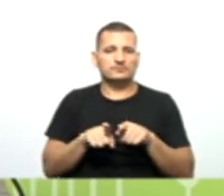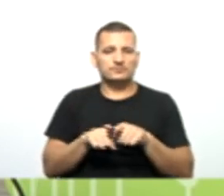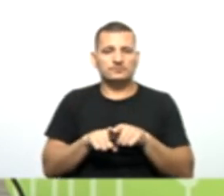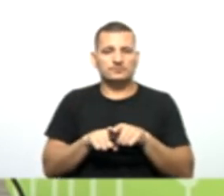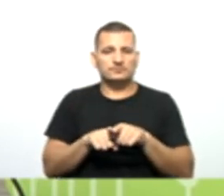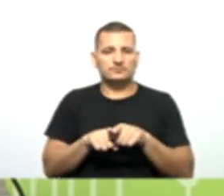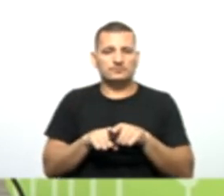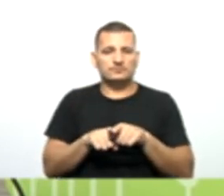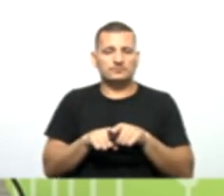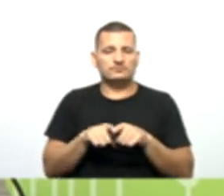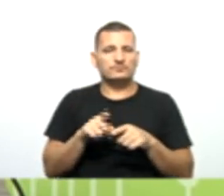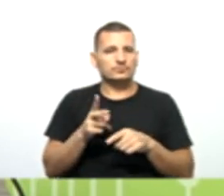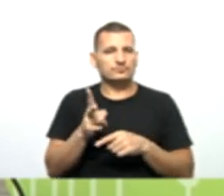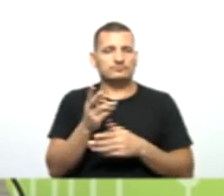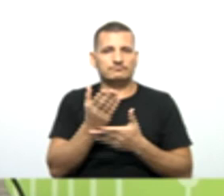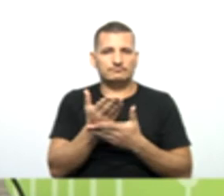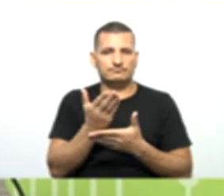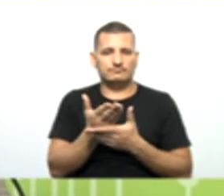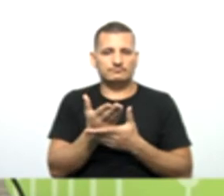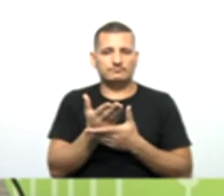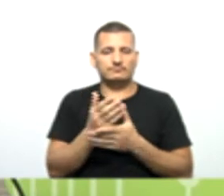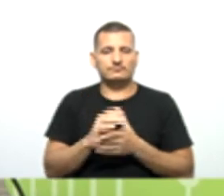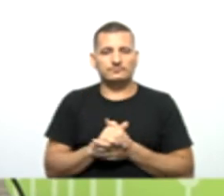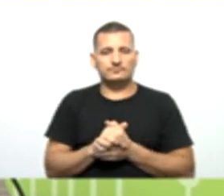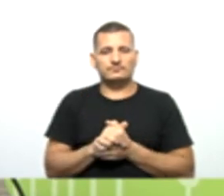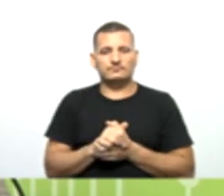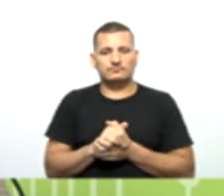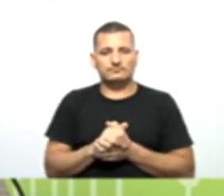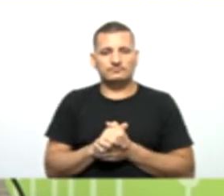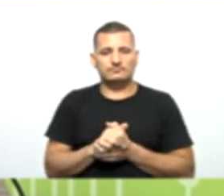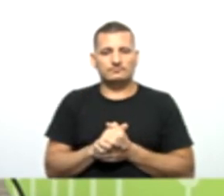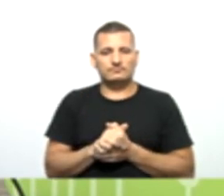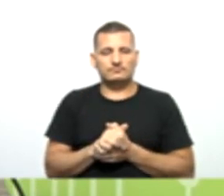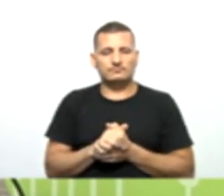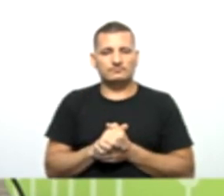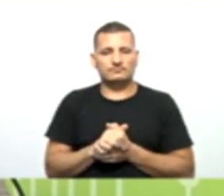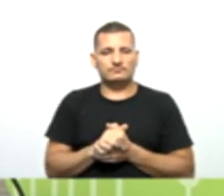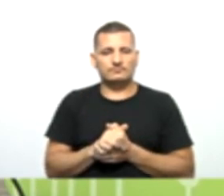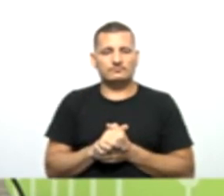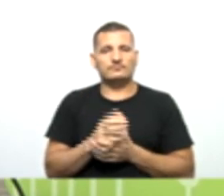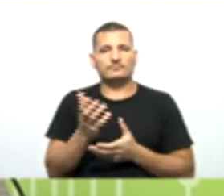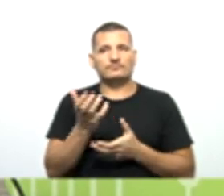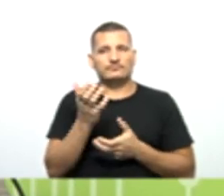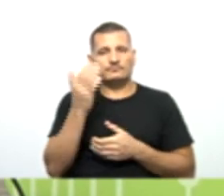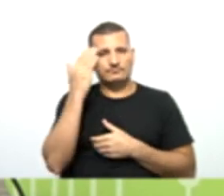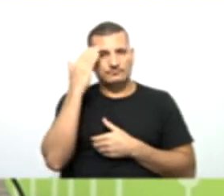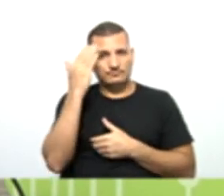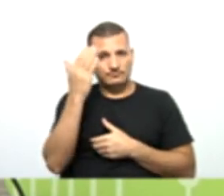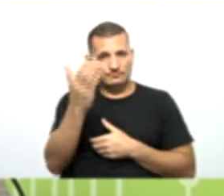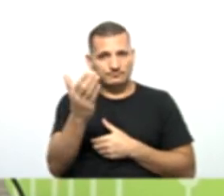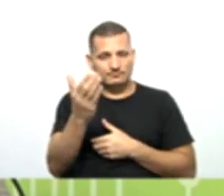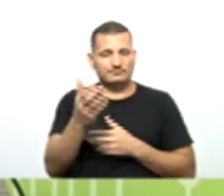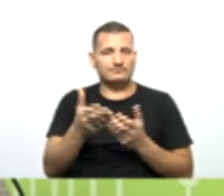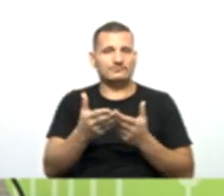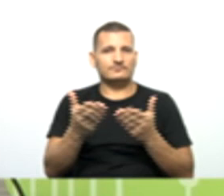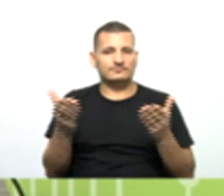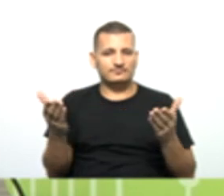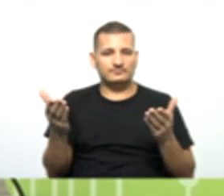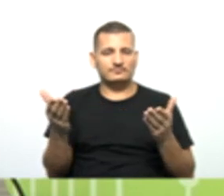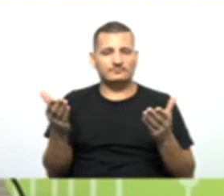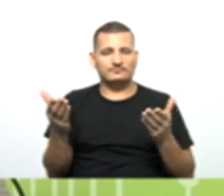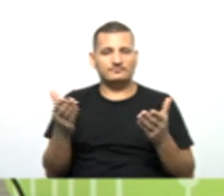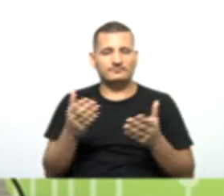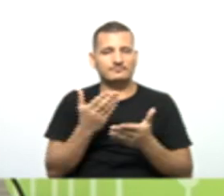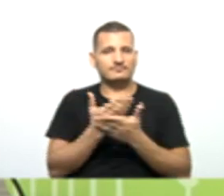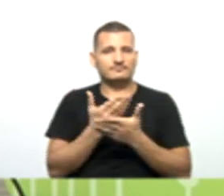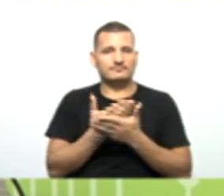poder manter as aulas no dia de hoje. No mais, é isso, gente. Eu quero agradecer a participação de vocês da